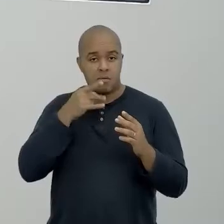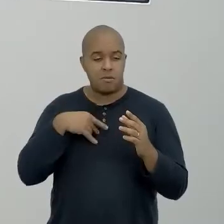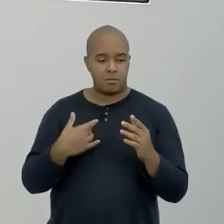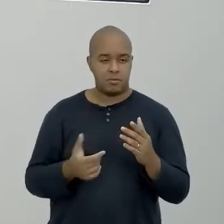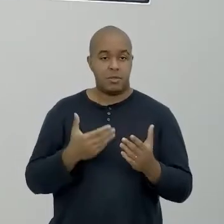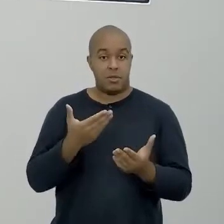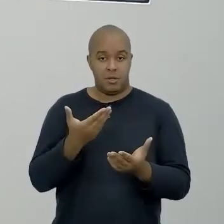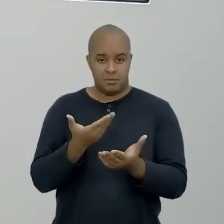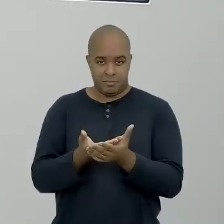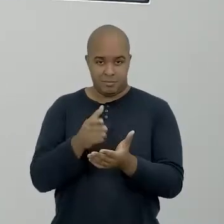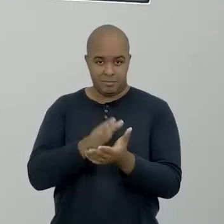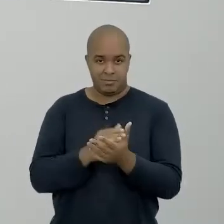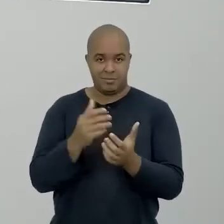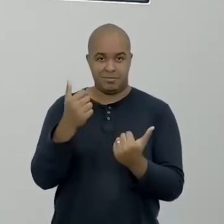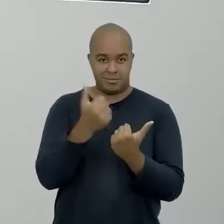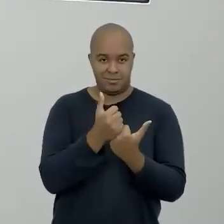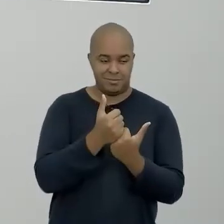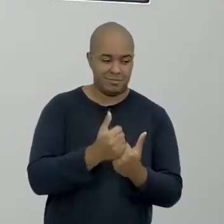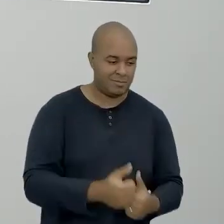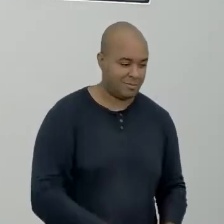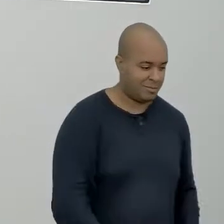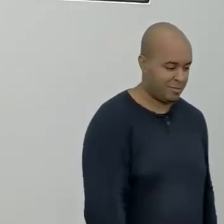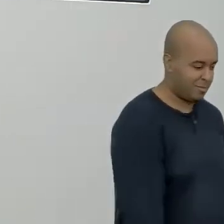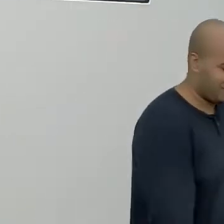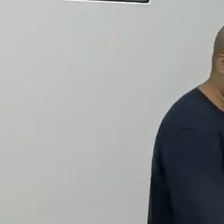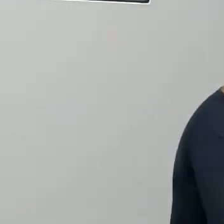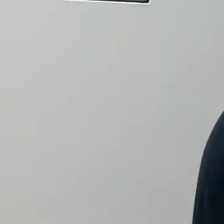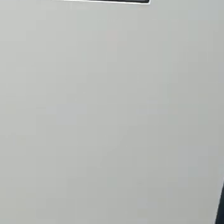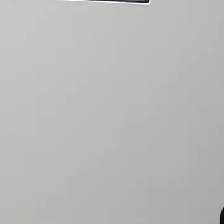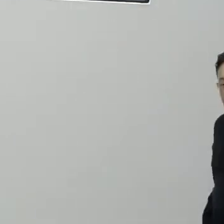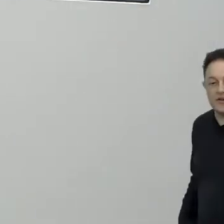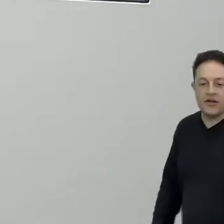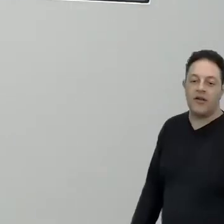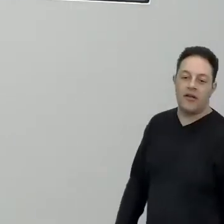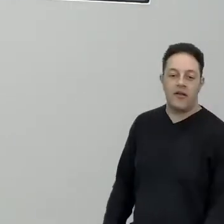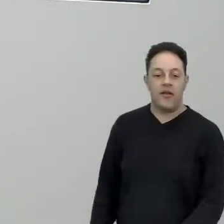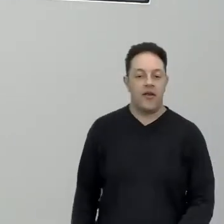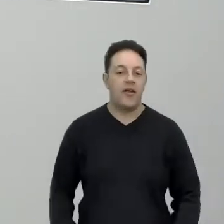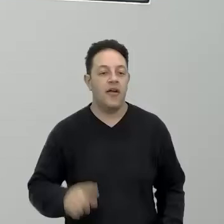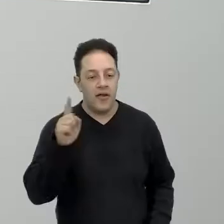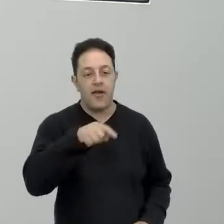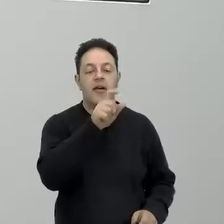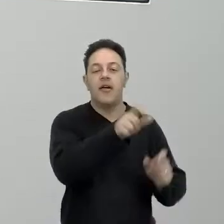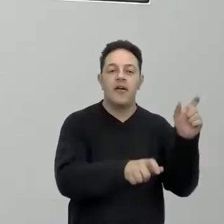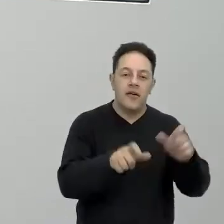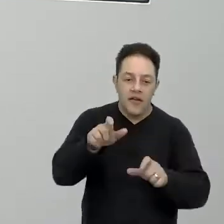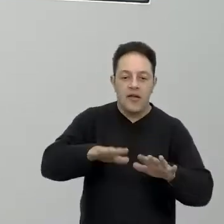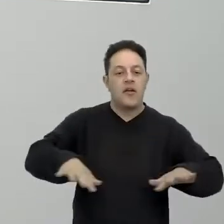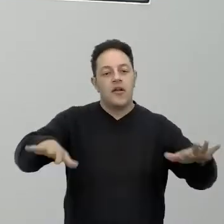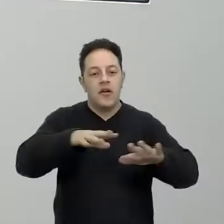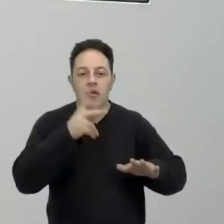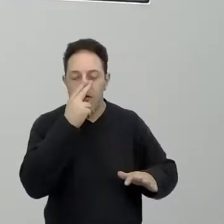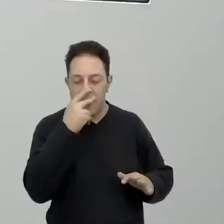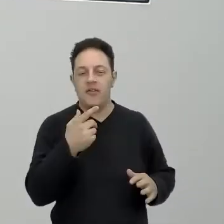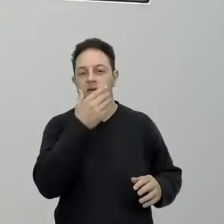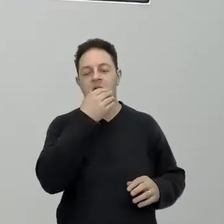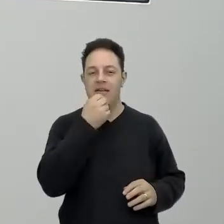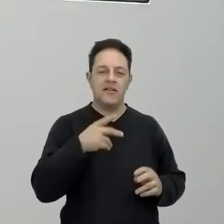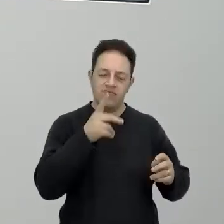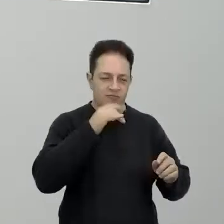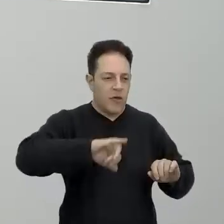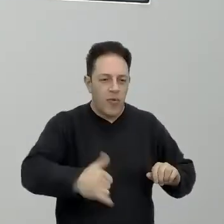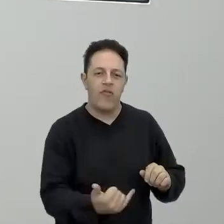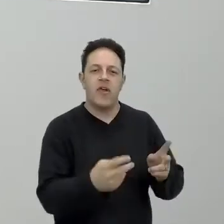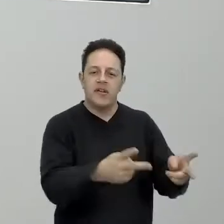reverberam para outras classes, às vezes as classes que são dominadas, né? As classes que são exploradas, que pegam